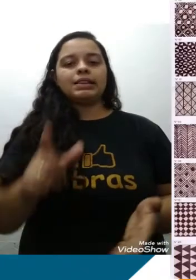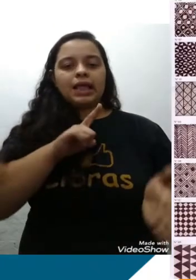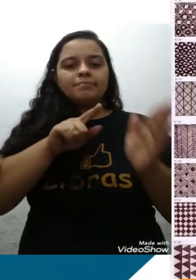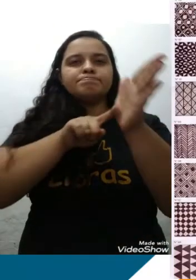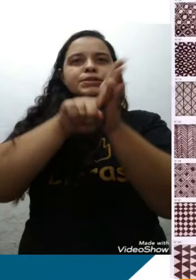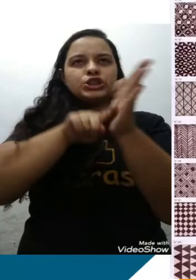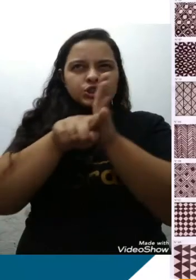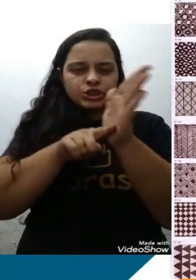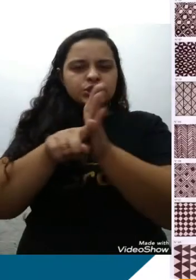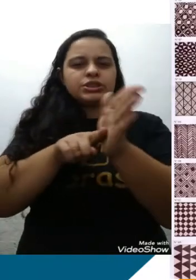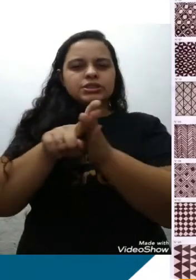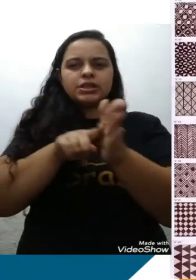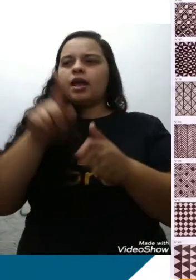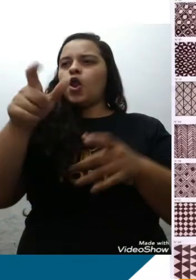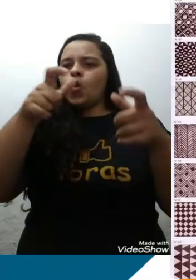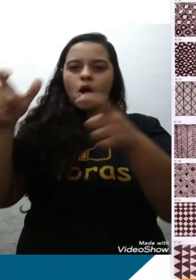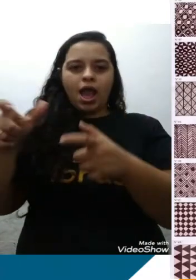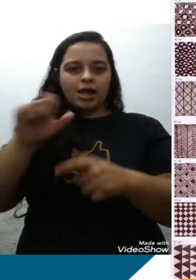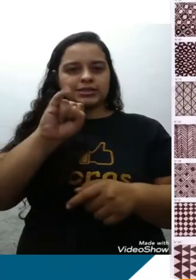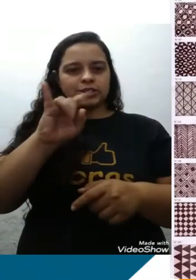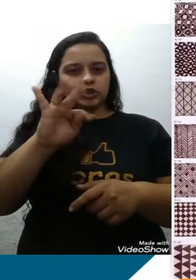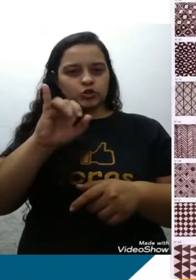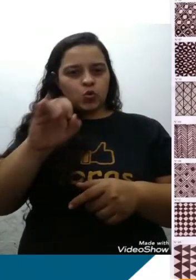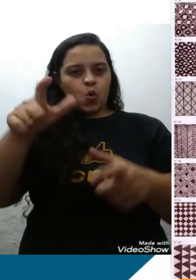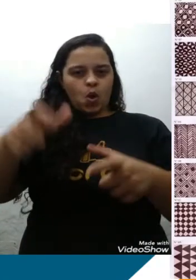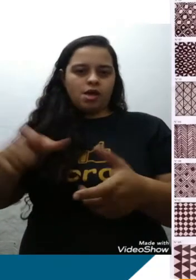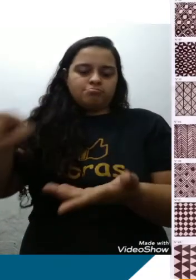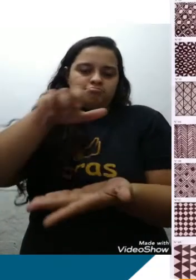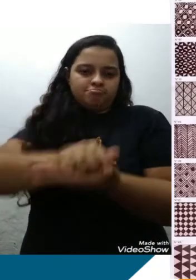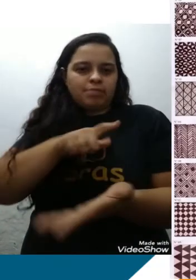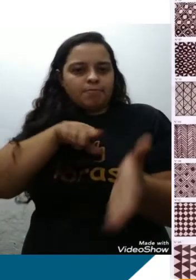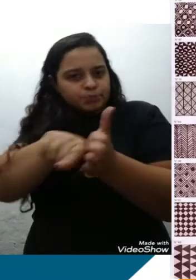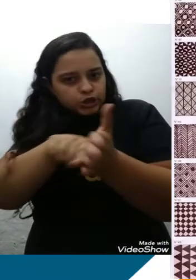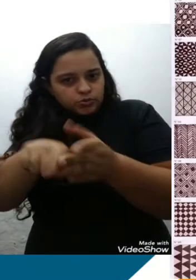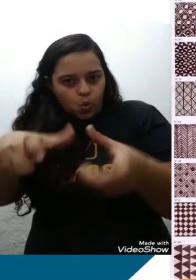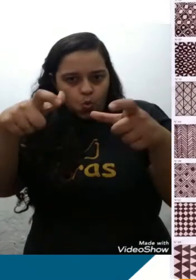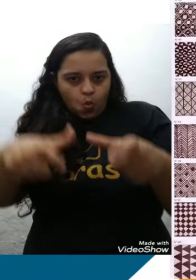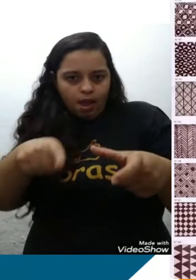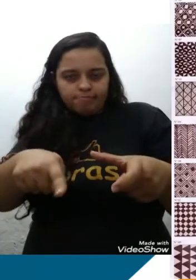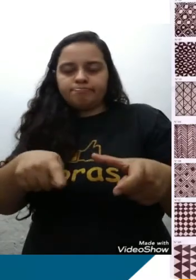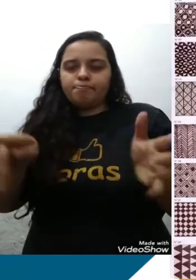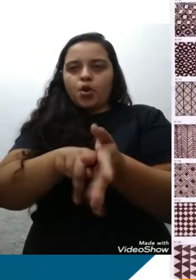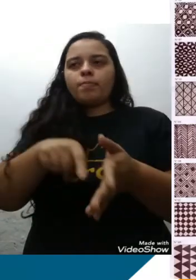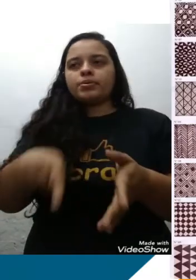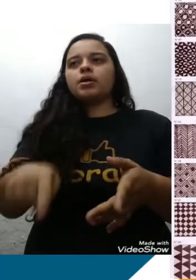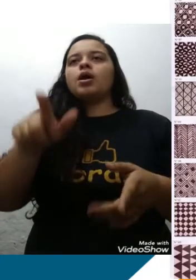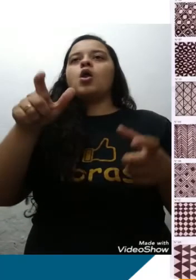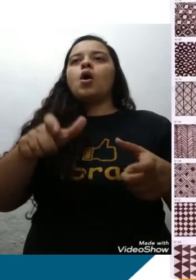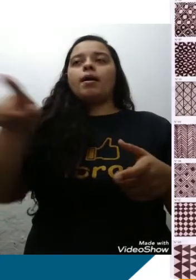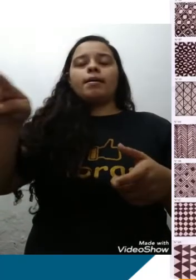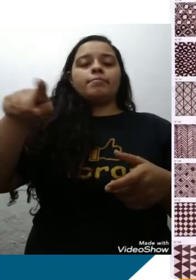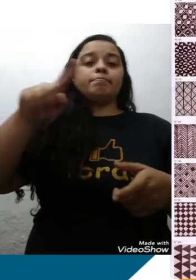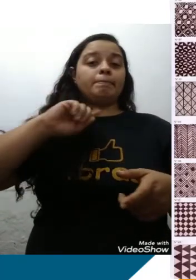Contudo, pesquisas realizadas em um dos principais sítios arqueológicos aqui do Brasil, que é o sítio arqueológico de Lapa Vermelha, em Minas